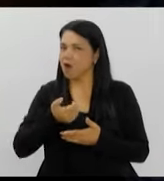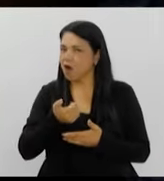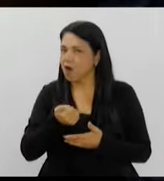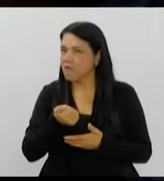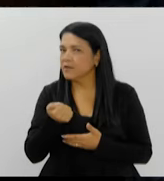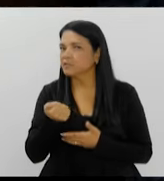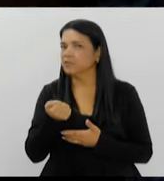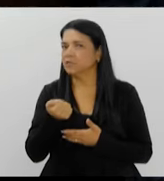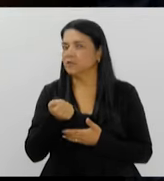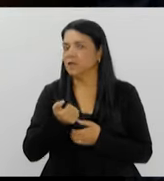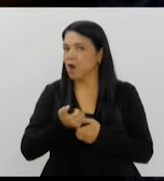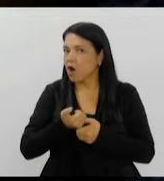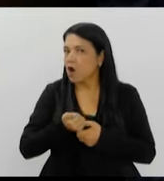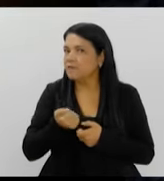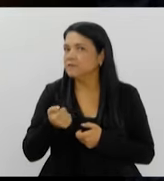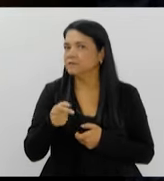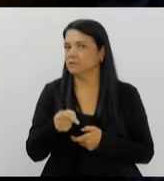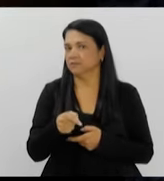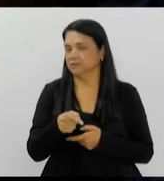haja arapongagem